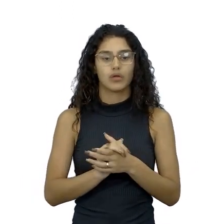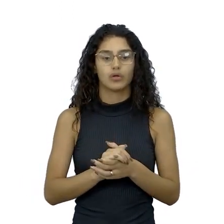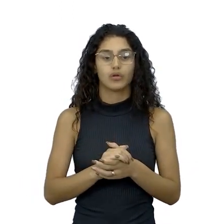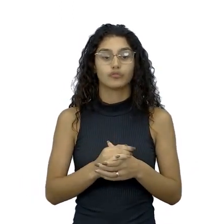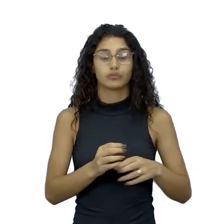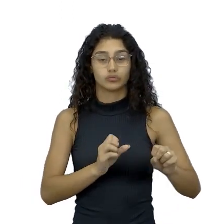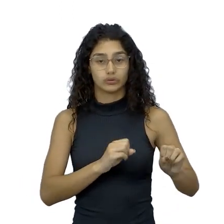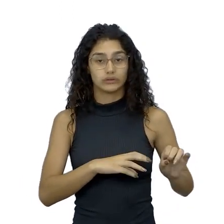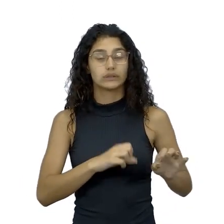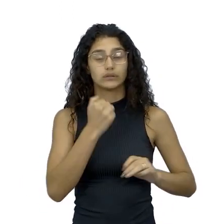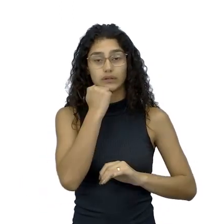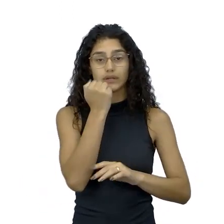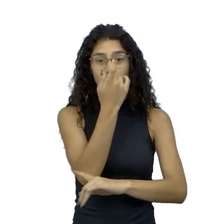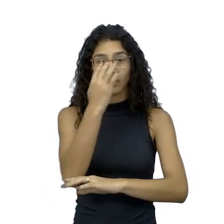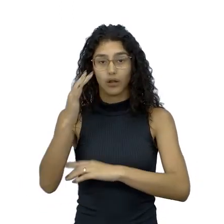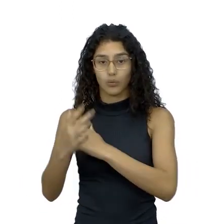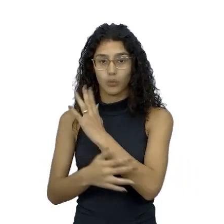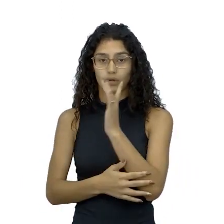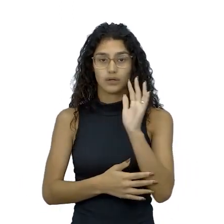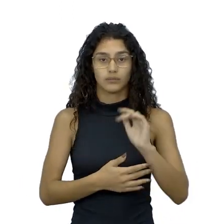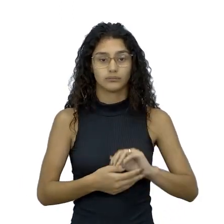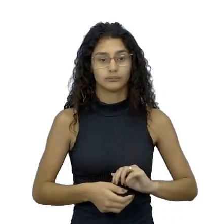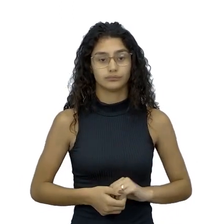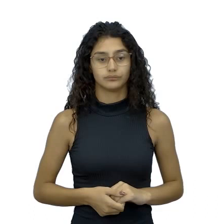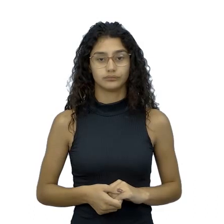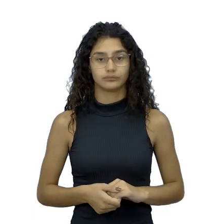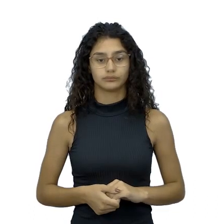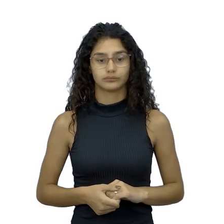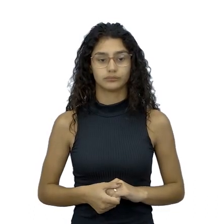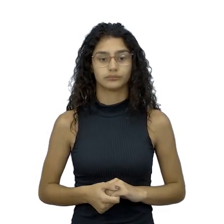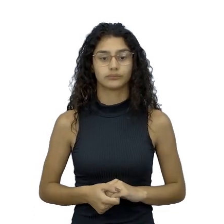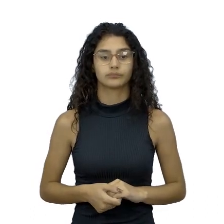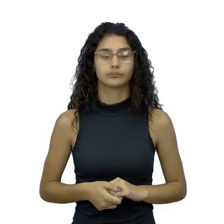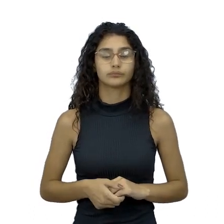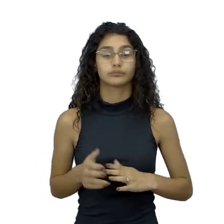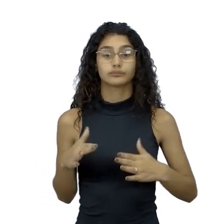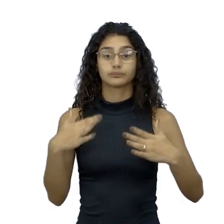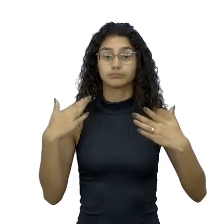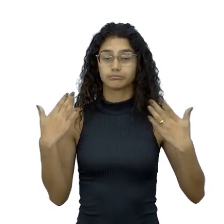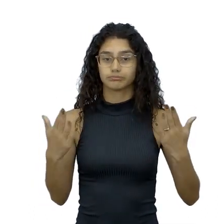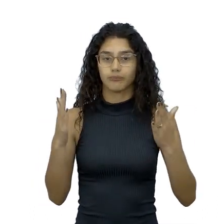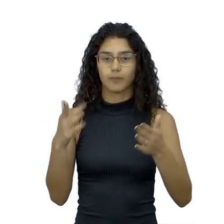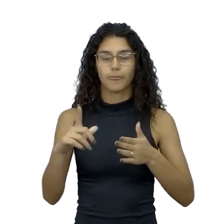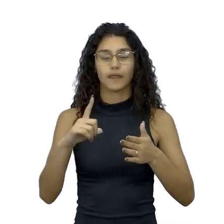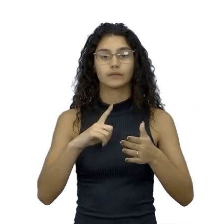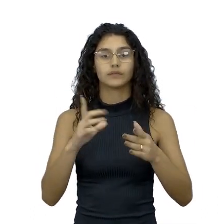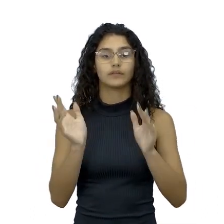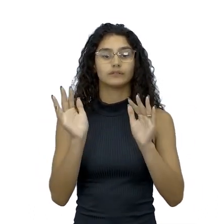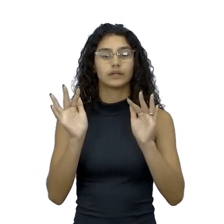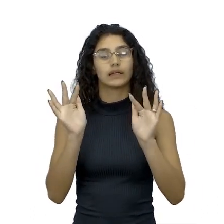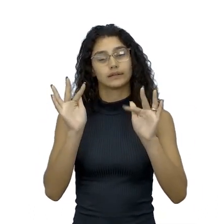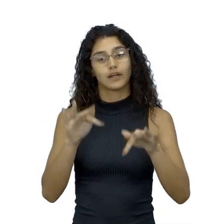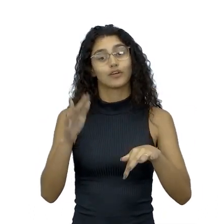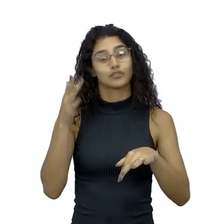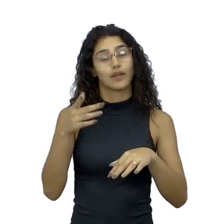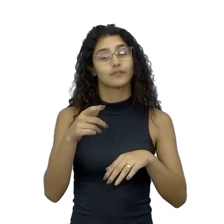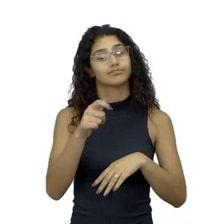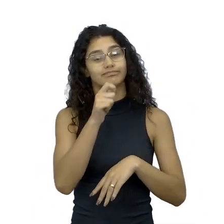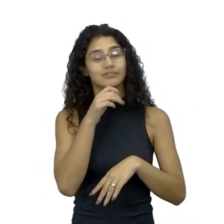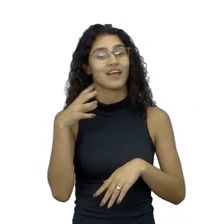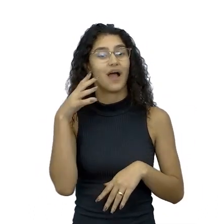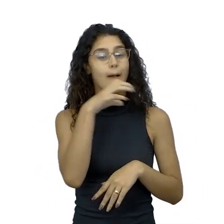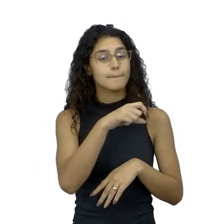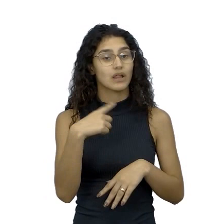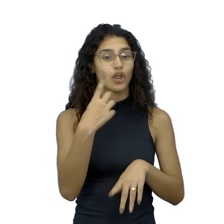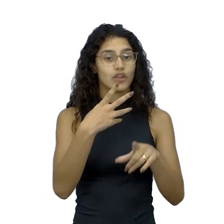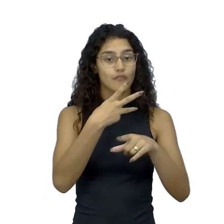ensino de ciências da natureza. E agora, então, tendo finalizado, né, infelizmente passa muito rápido a